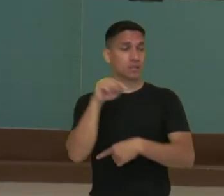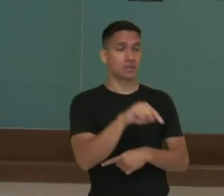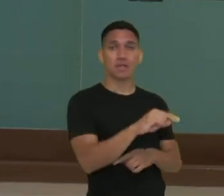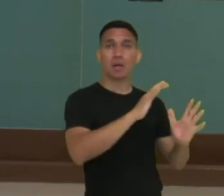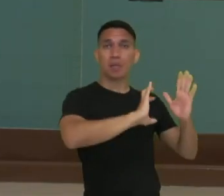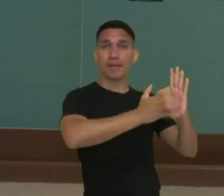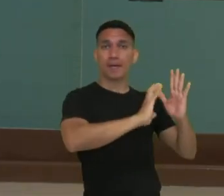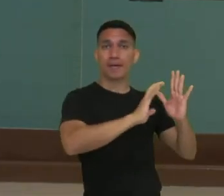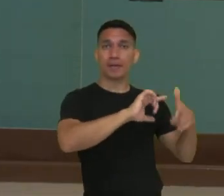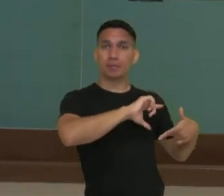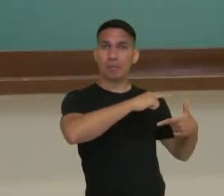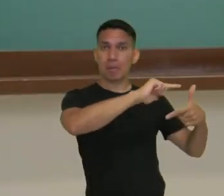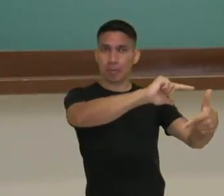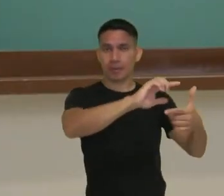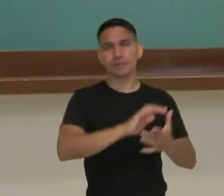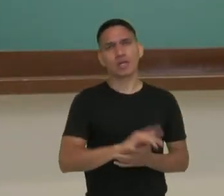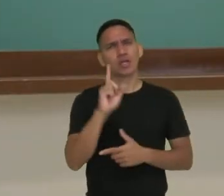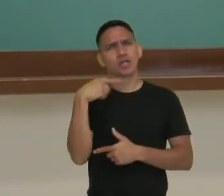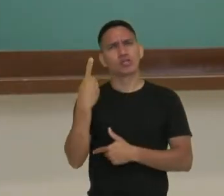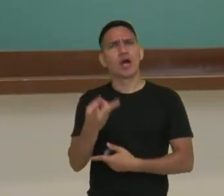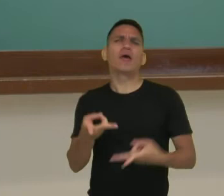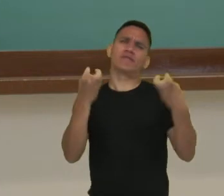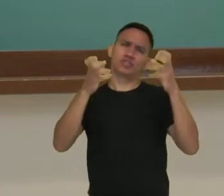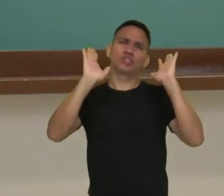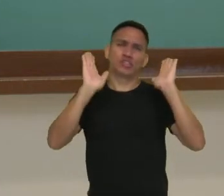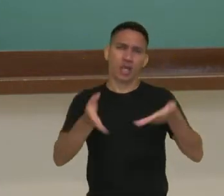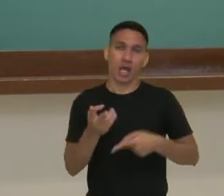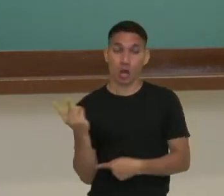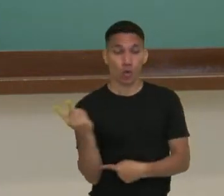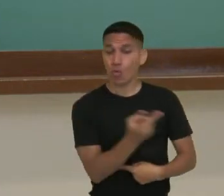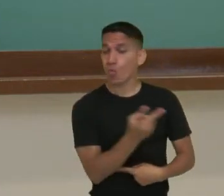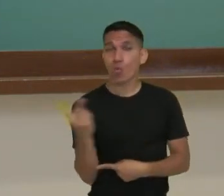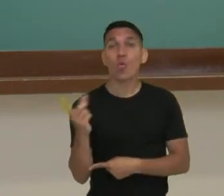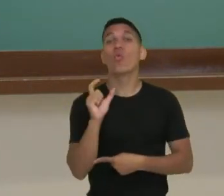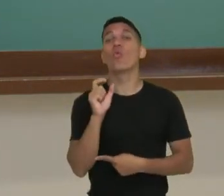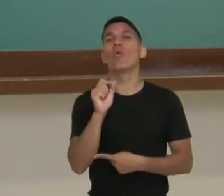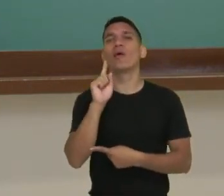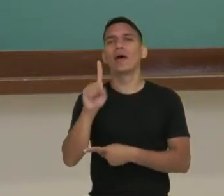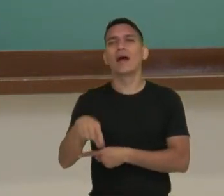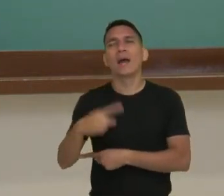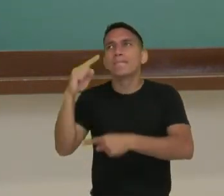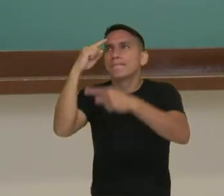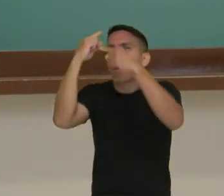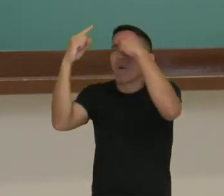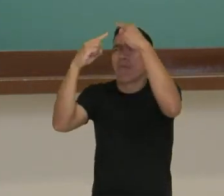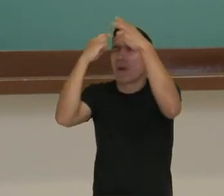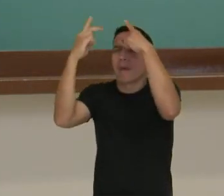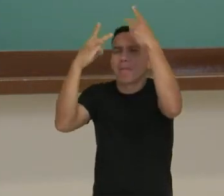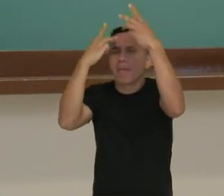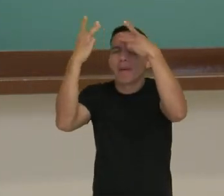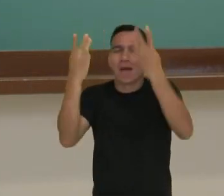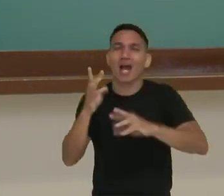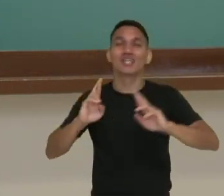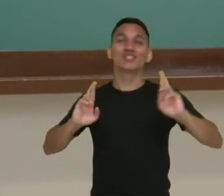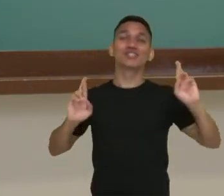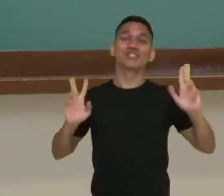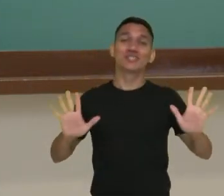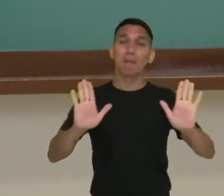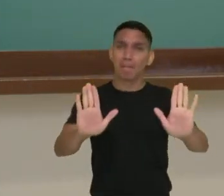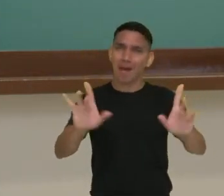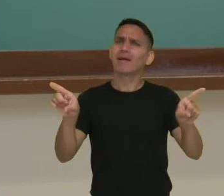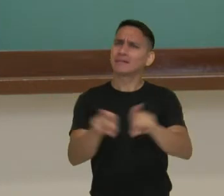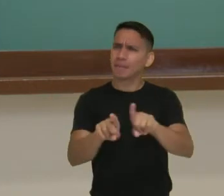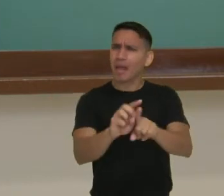Partido Conservador, que, como nós vimos, esses 2 partidos, eles tinham ideias diferentes, mas